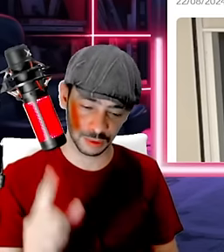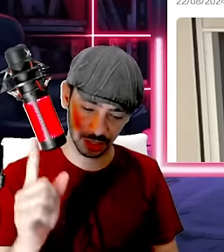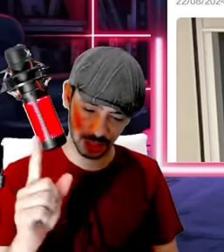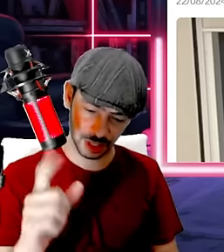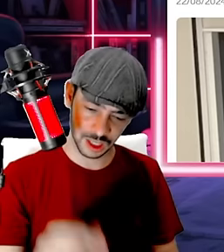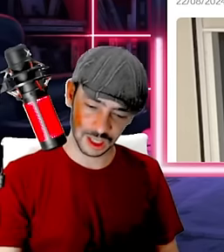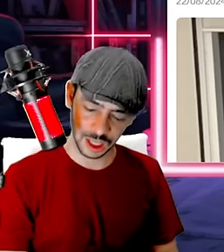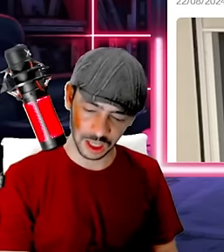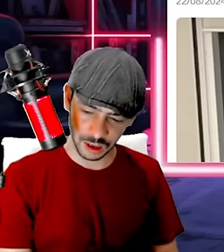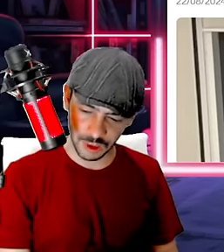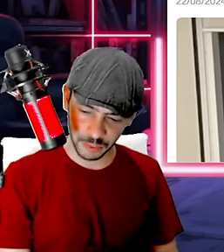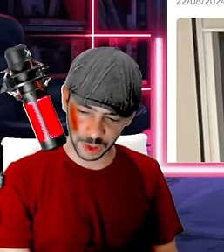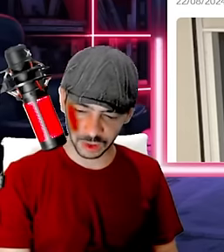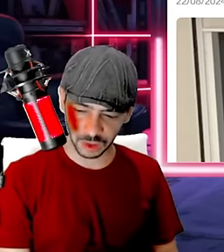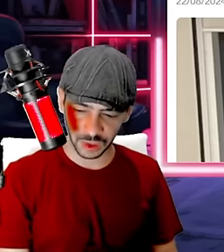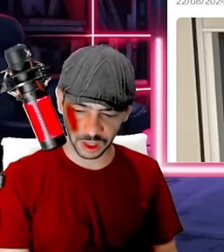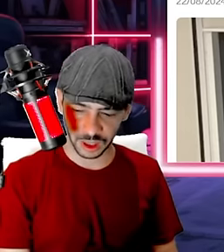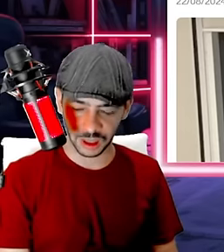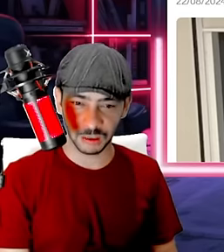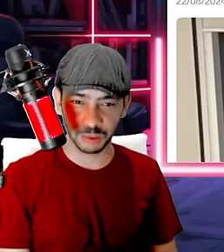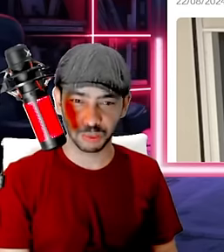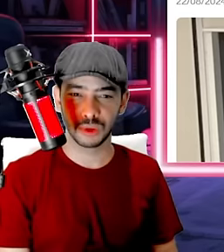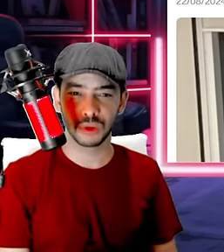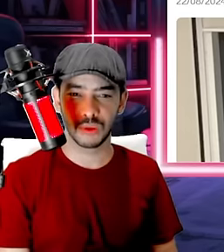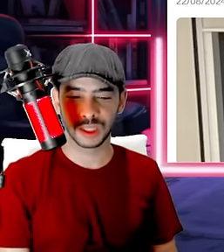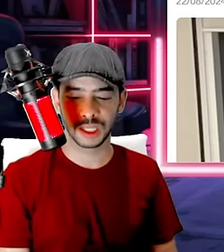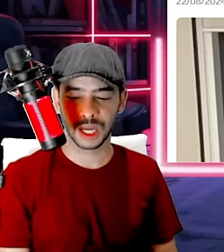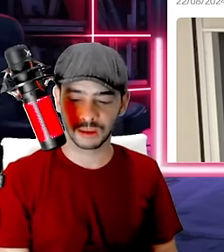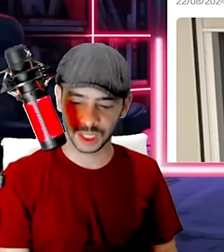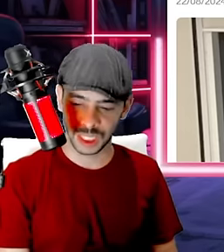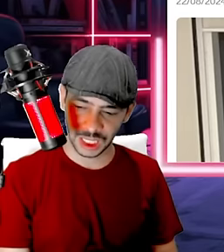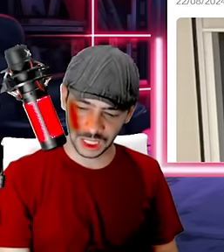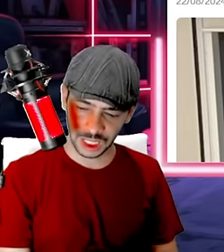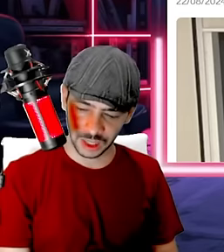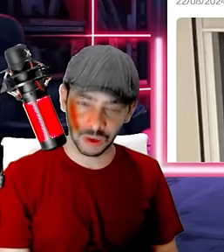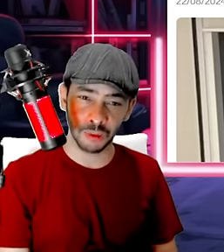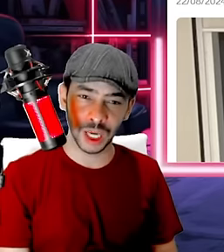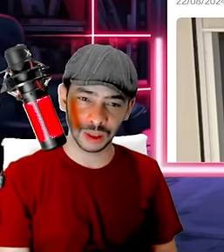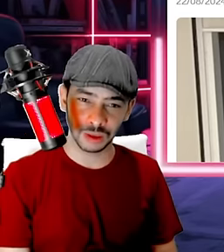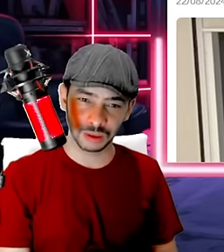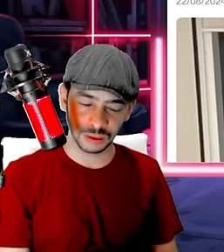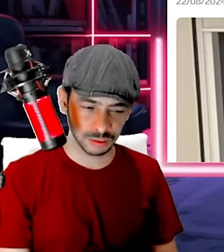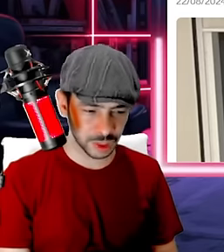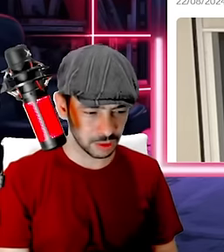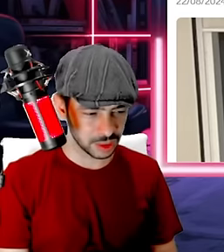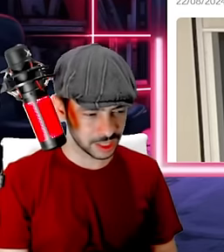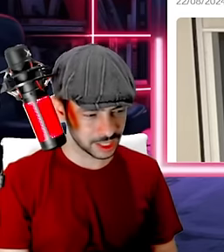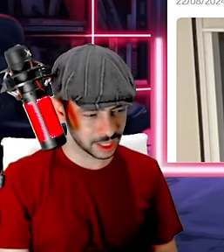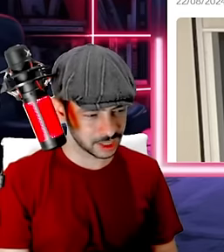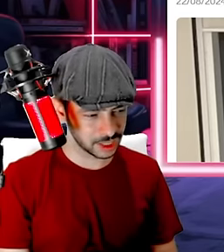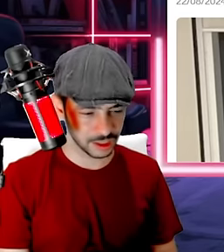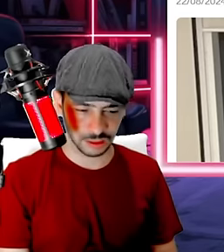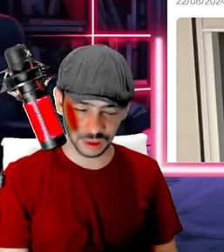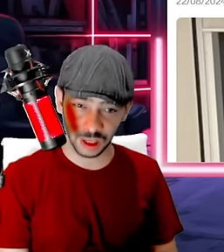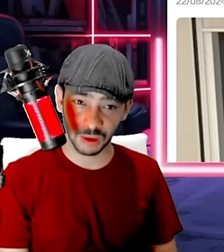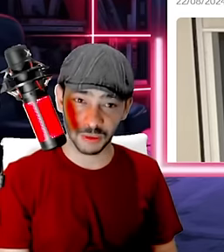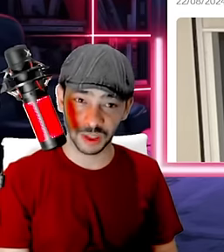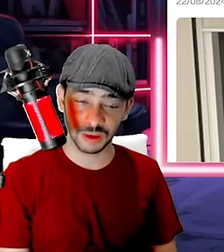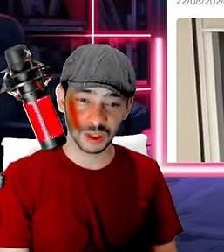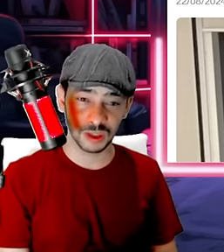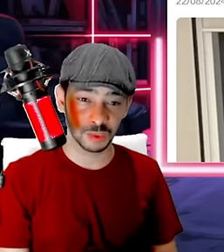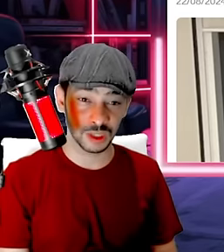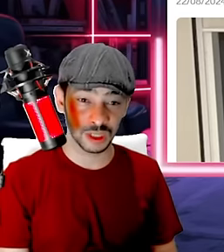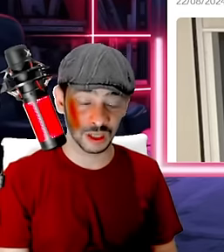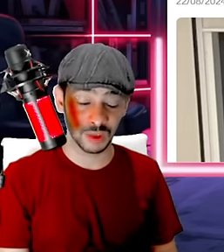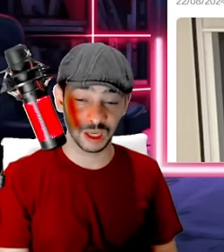seus crimes e não uma pessoa que pintou uma estátua com batom pegou 17 anos quem